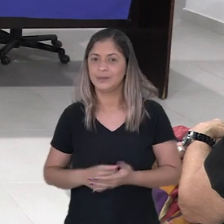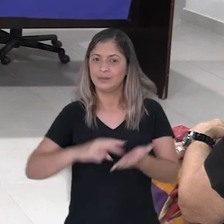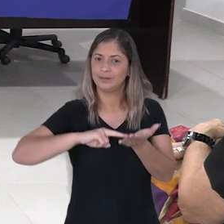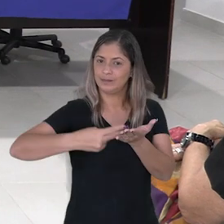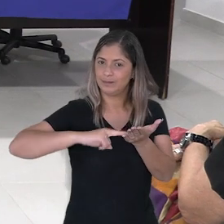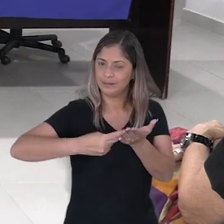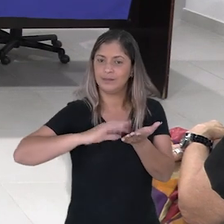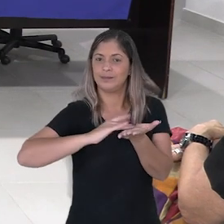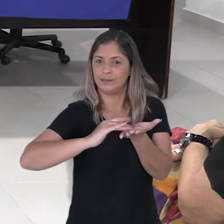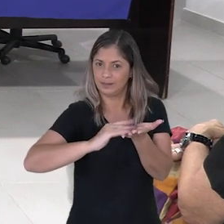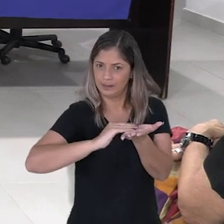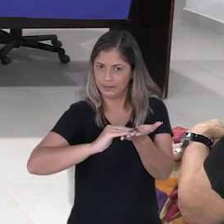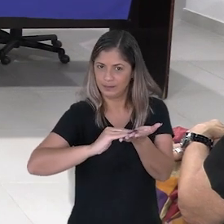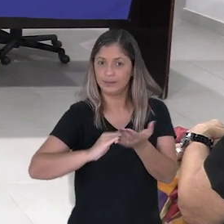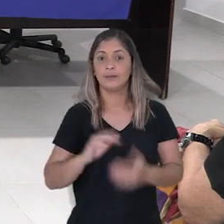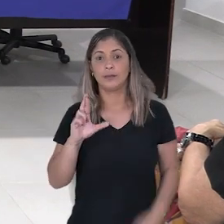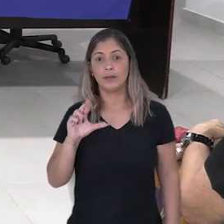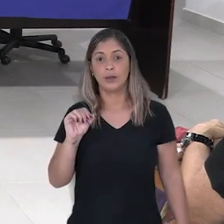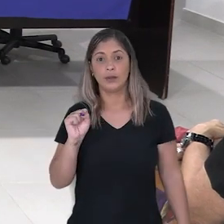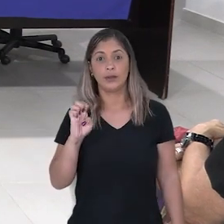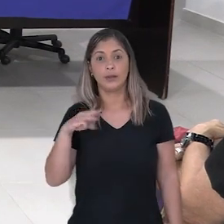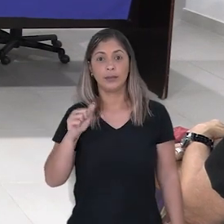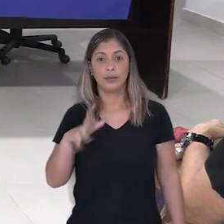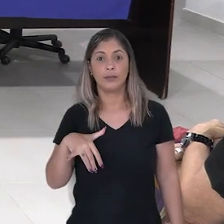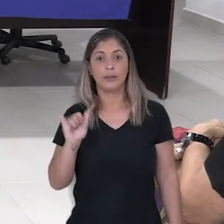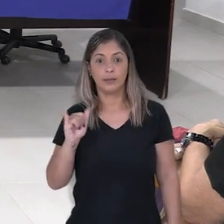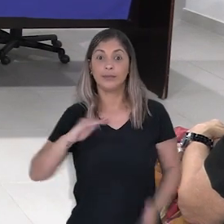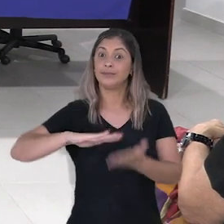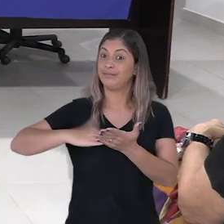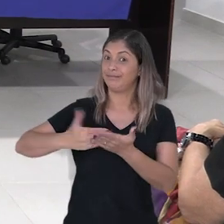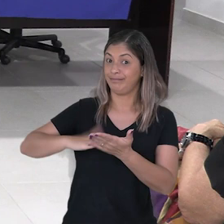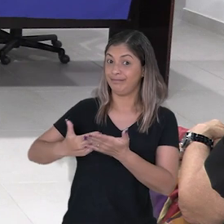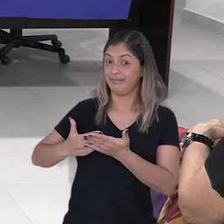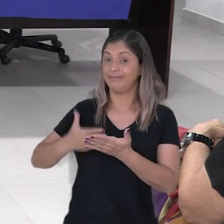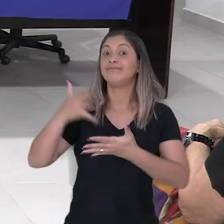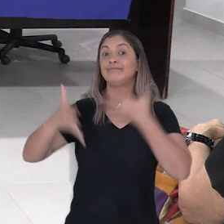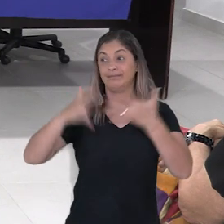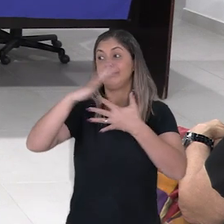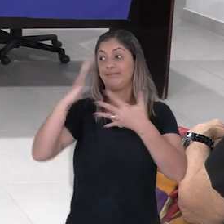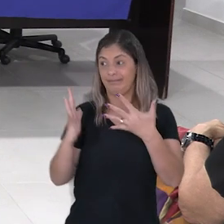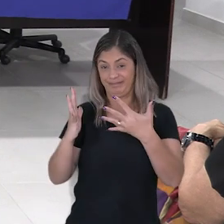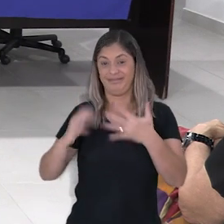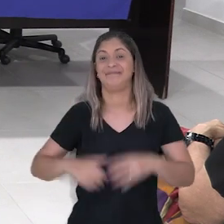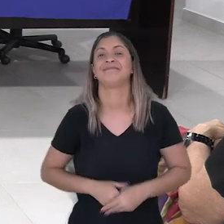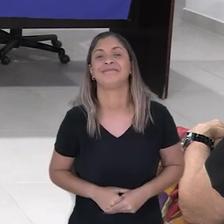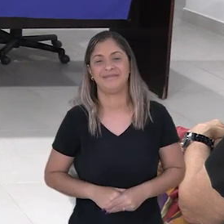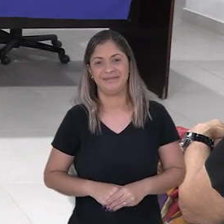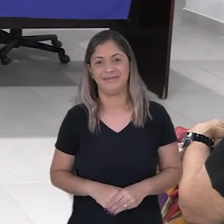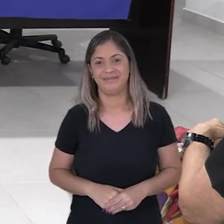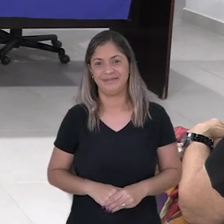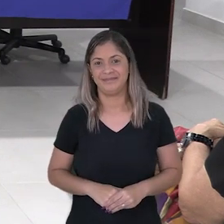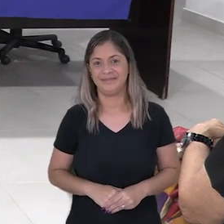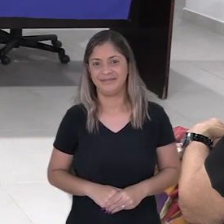Transcritor de Braille. Rosimere da Silva é a intérprete de Libras. Quem é? Ela.